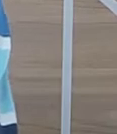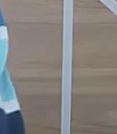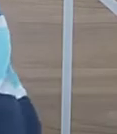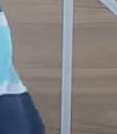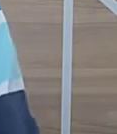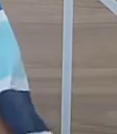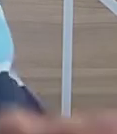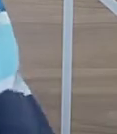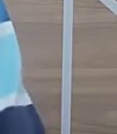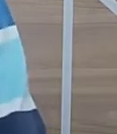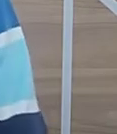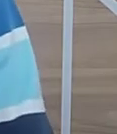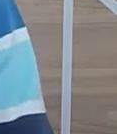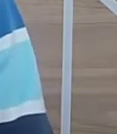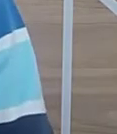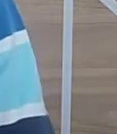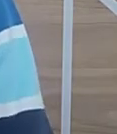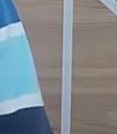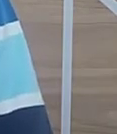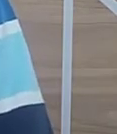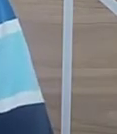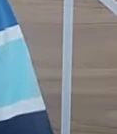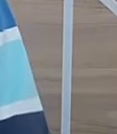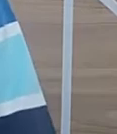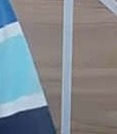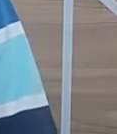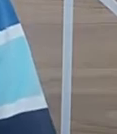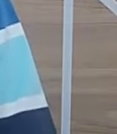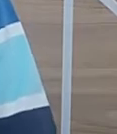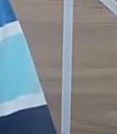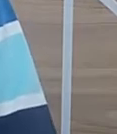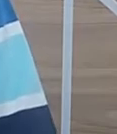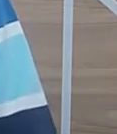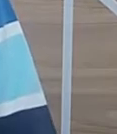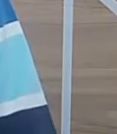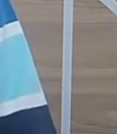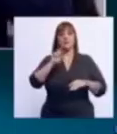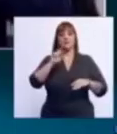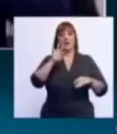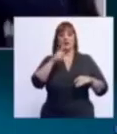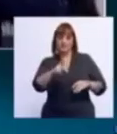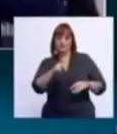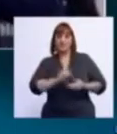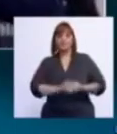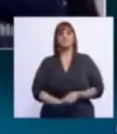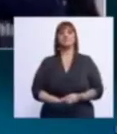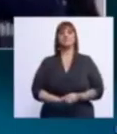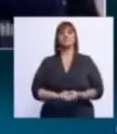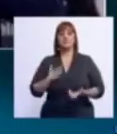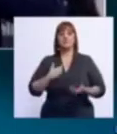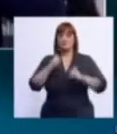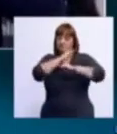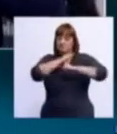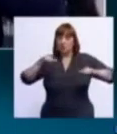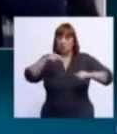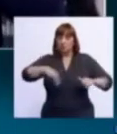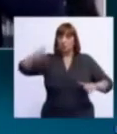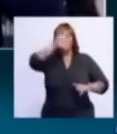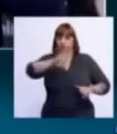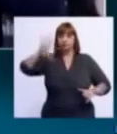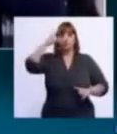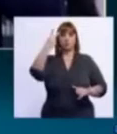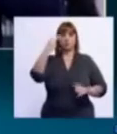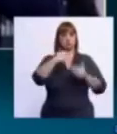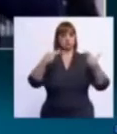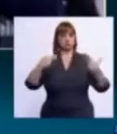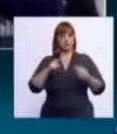O Geraldo Alckmin fez uma proposta para tentar angariar simpatia no Nordeste. E quero dizer aqui a todo o Nordeste